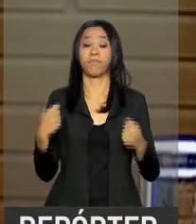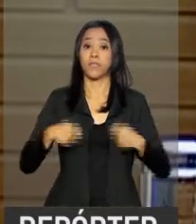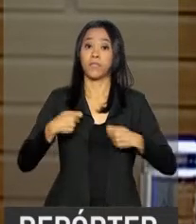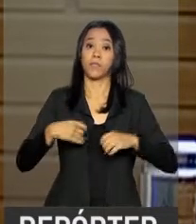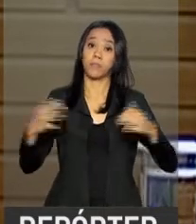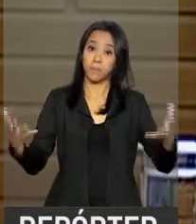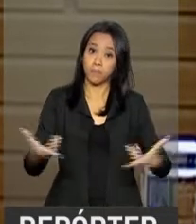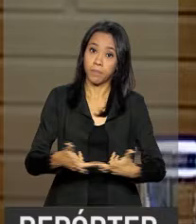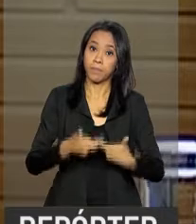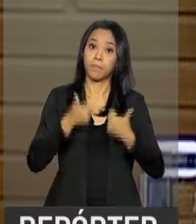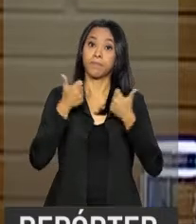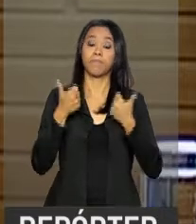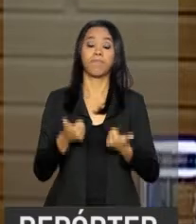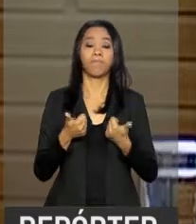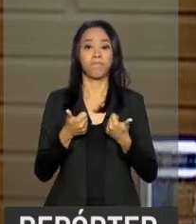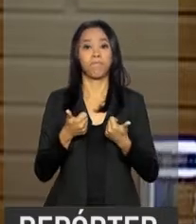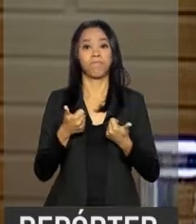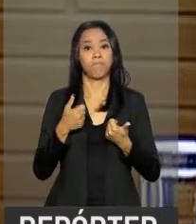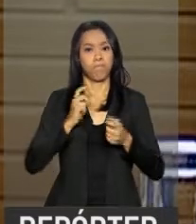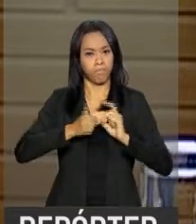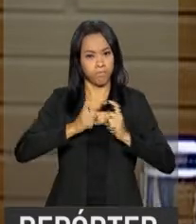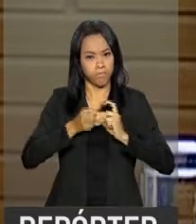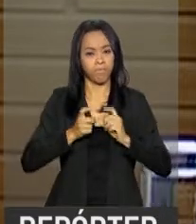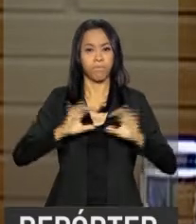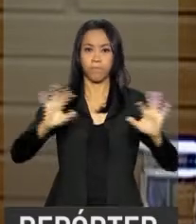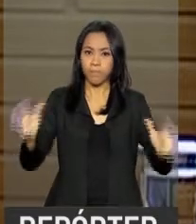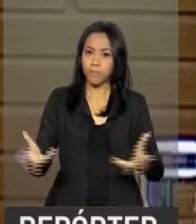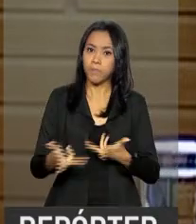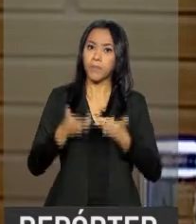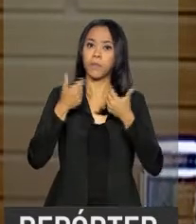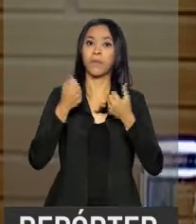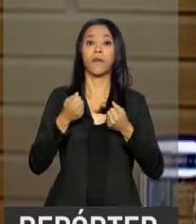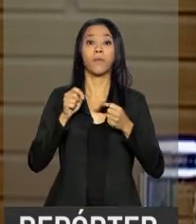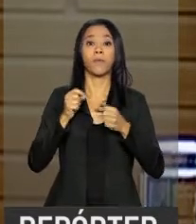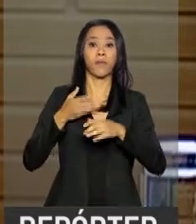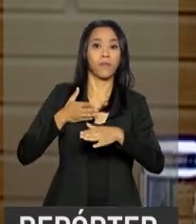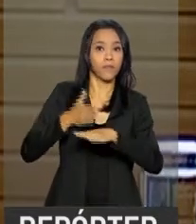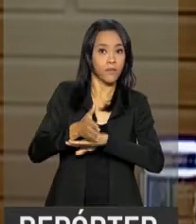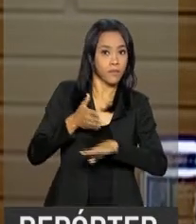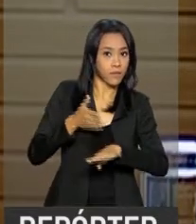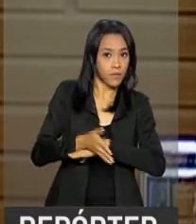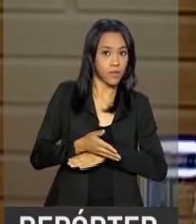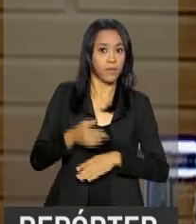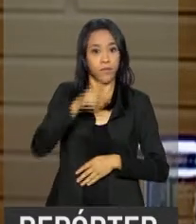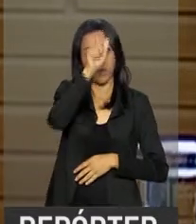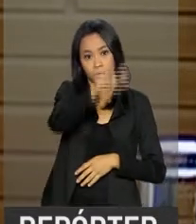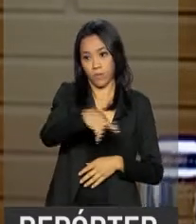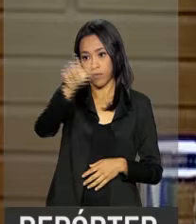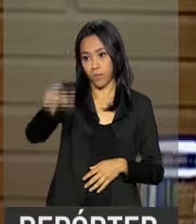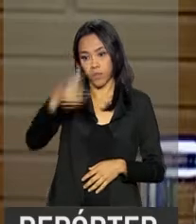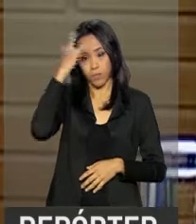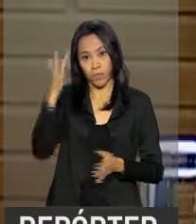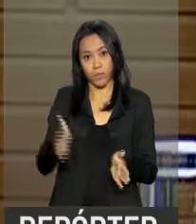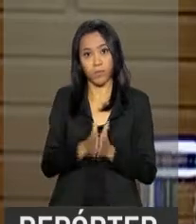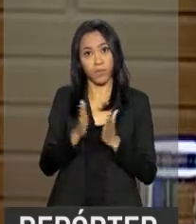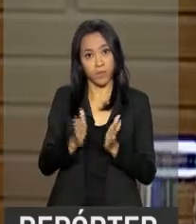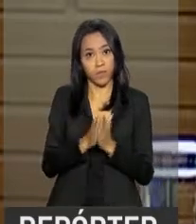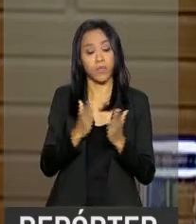que melhorar a eficácia, temos que melhorar o acesso daqueles